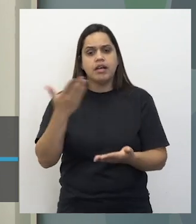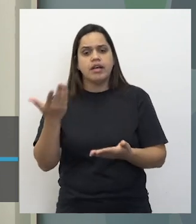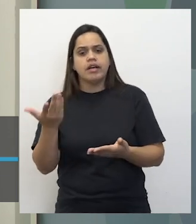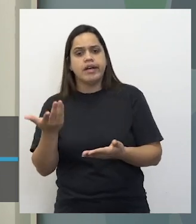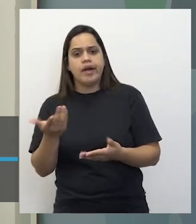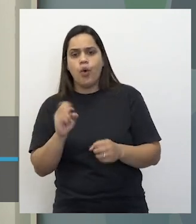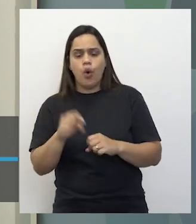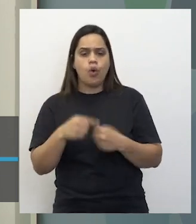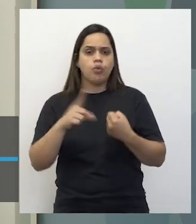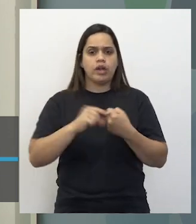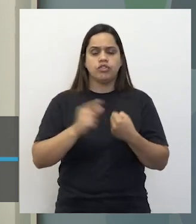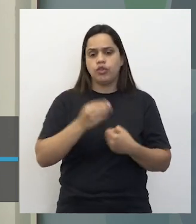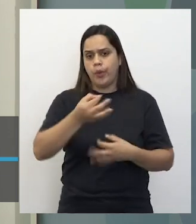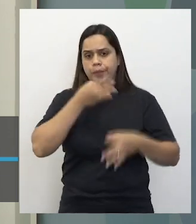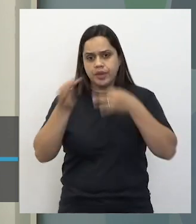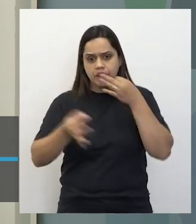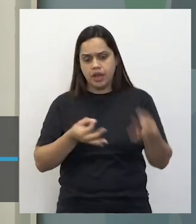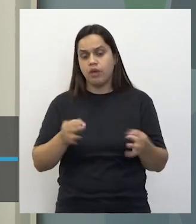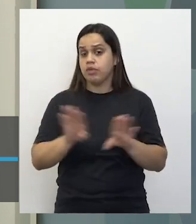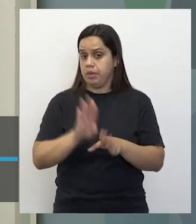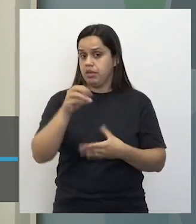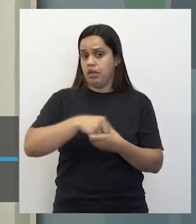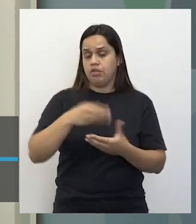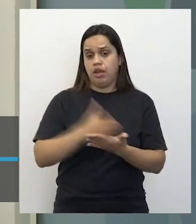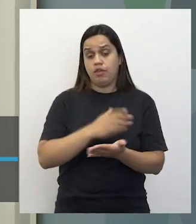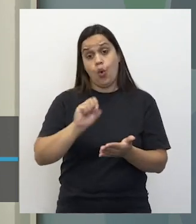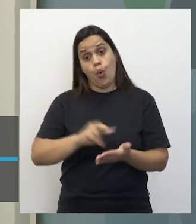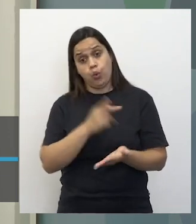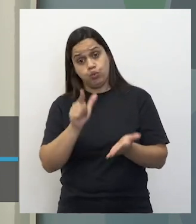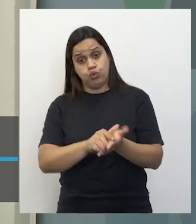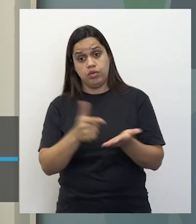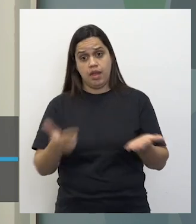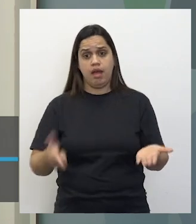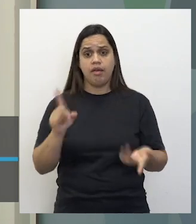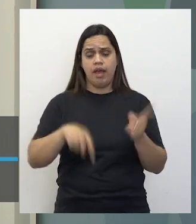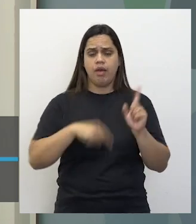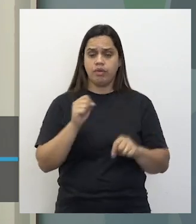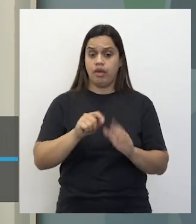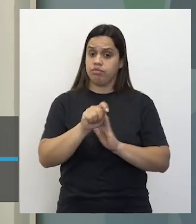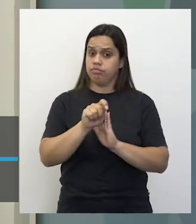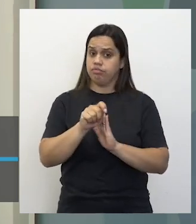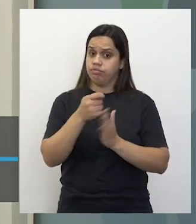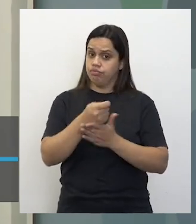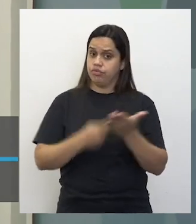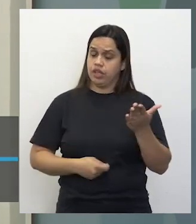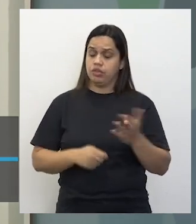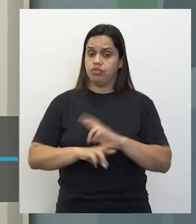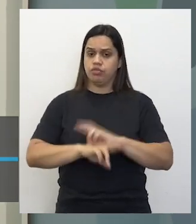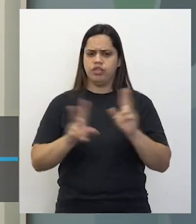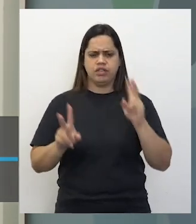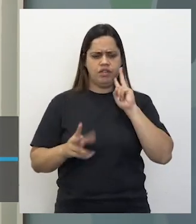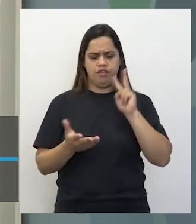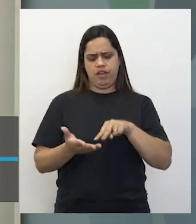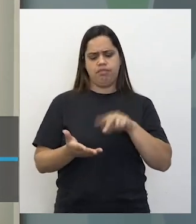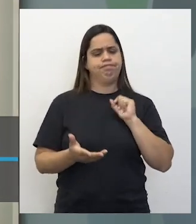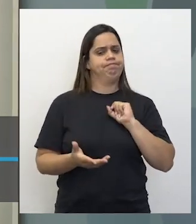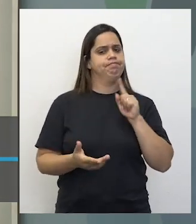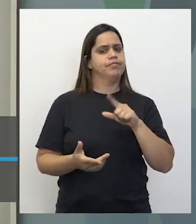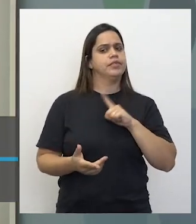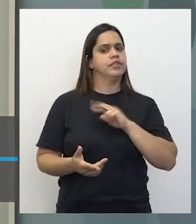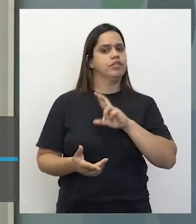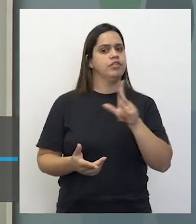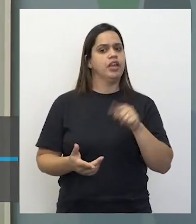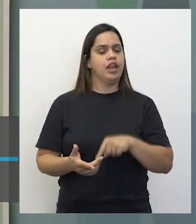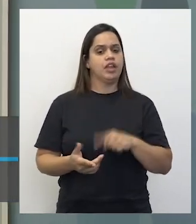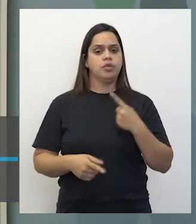um artigo de opinião, em revista também, em jornais. Então, é um texto diferente, né? Na hora que você olha, você fala, opa, tem alguma coisa diferente aqui.